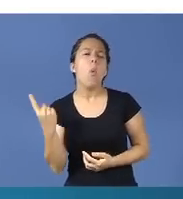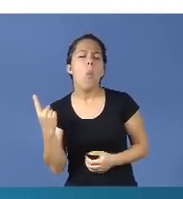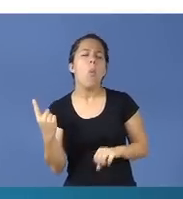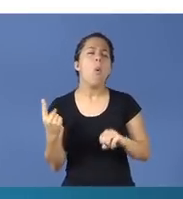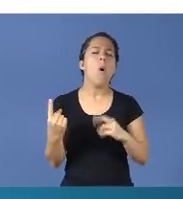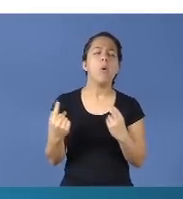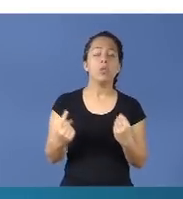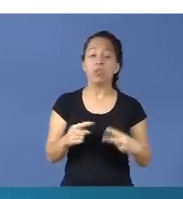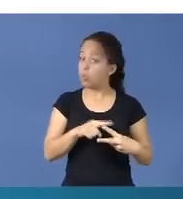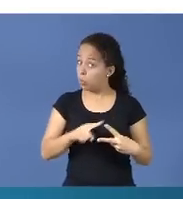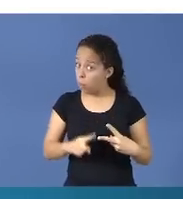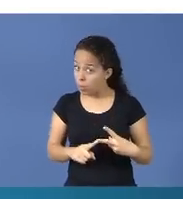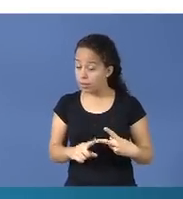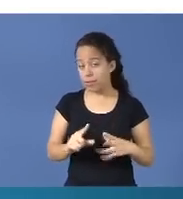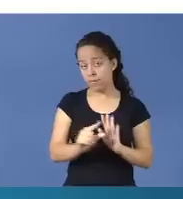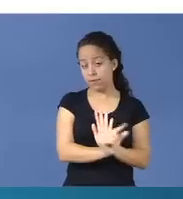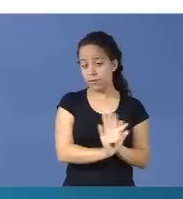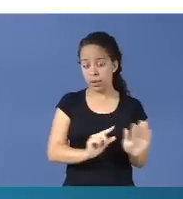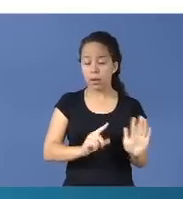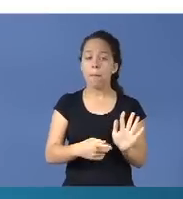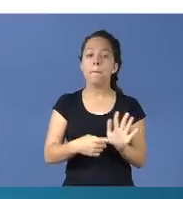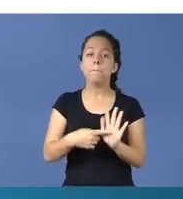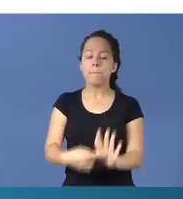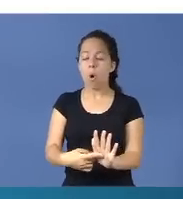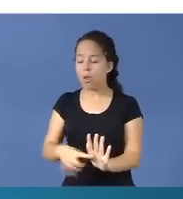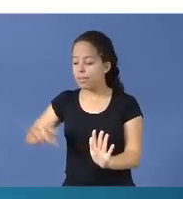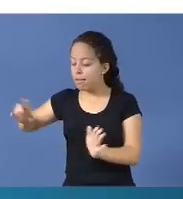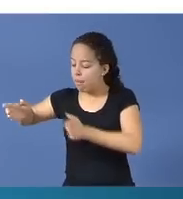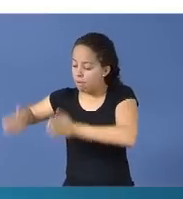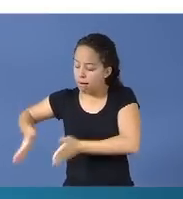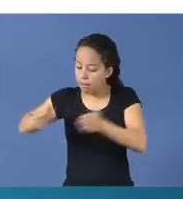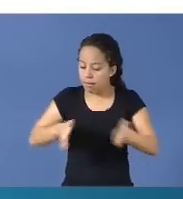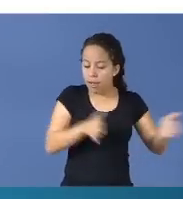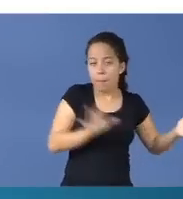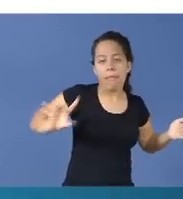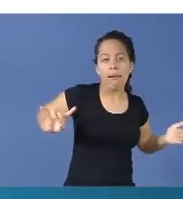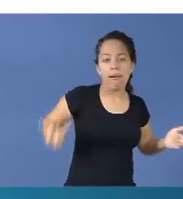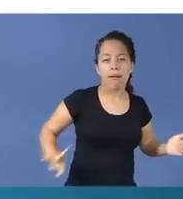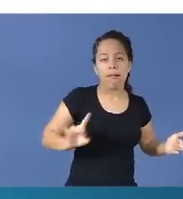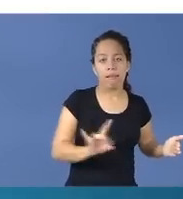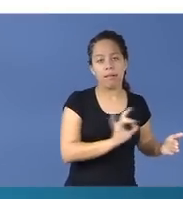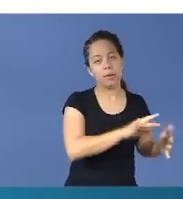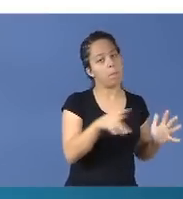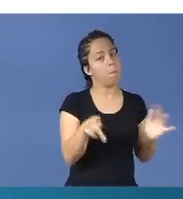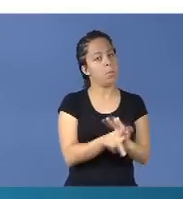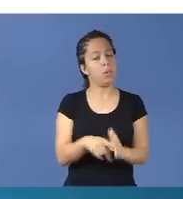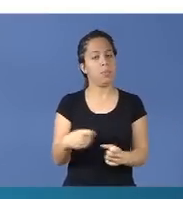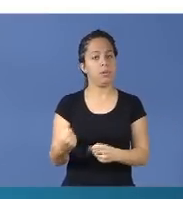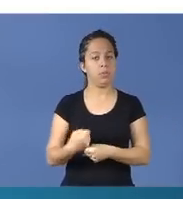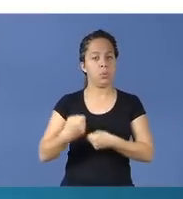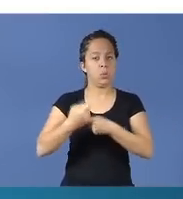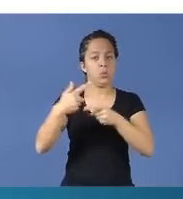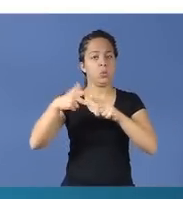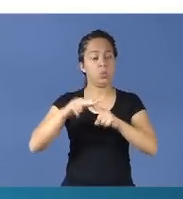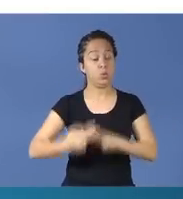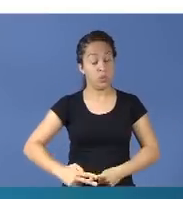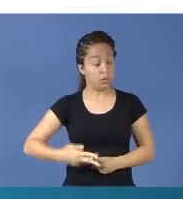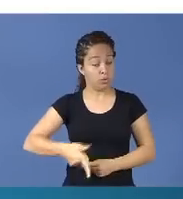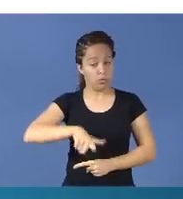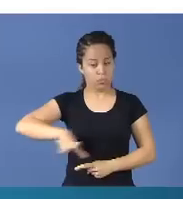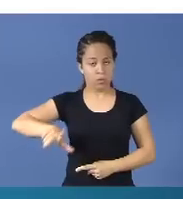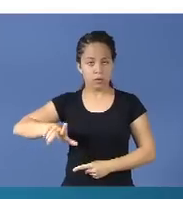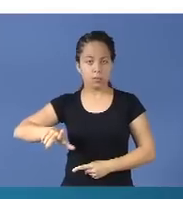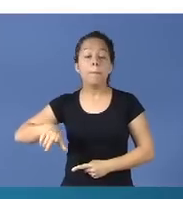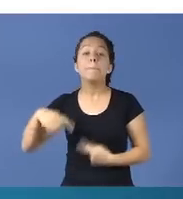que caracterizam cada etapa da reconstrução. Então, a tarefa dos irmãos vai ser esta, destacar um ou